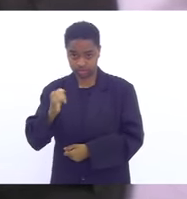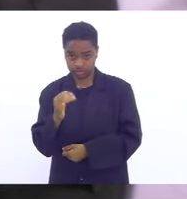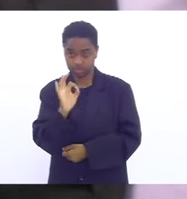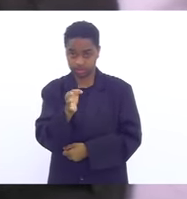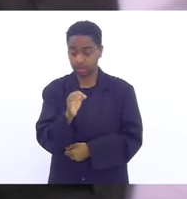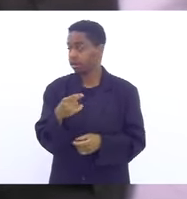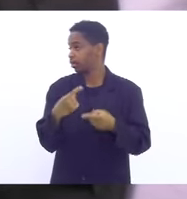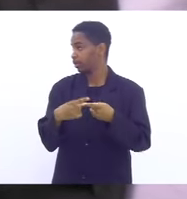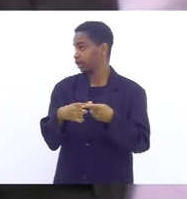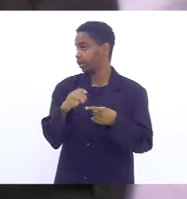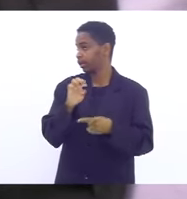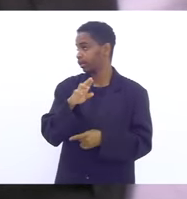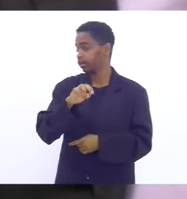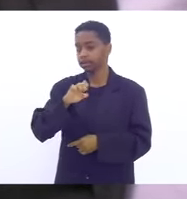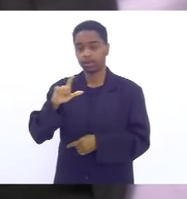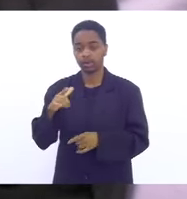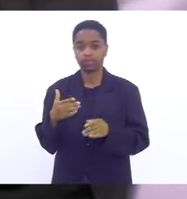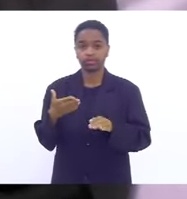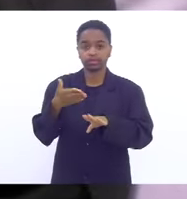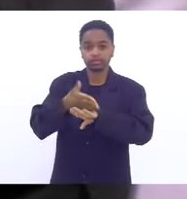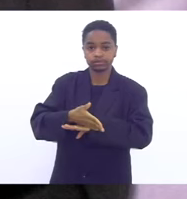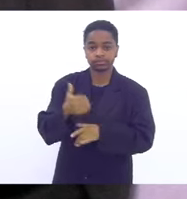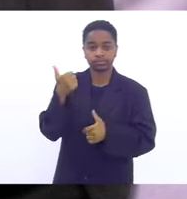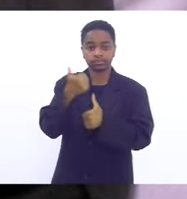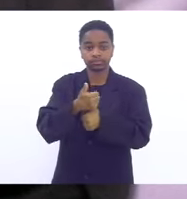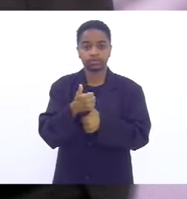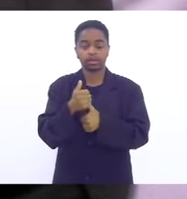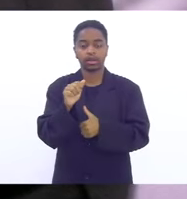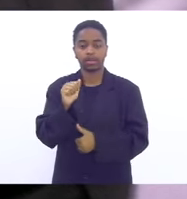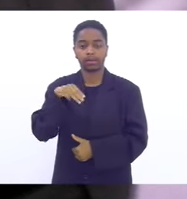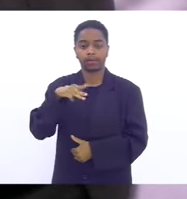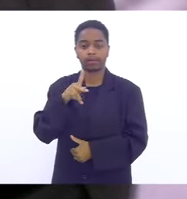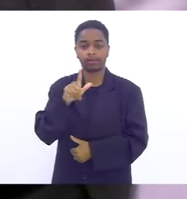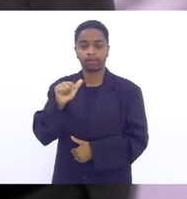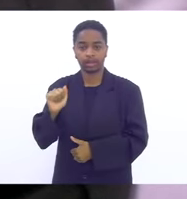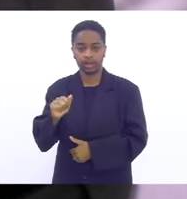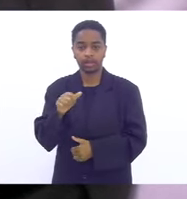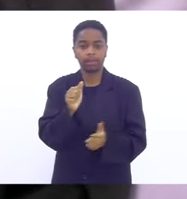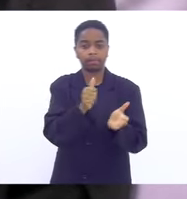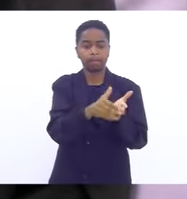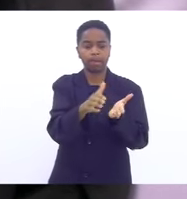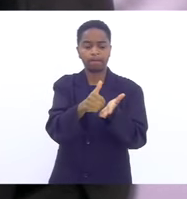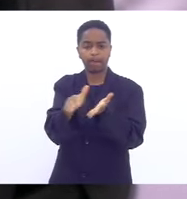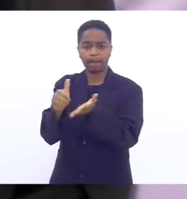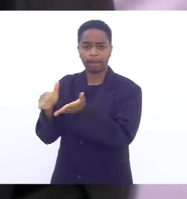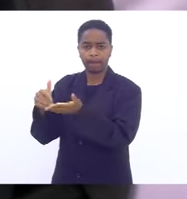entrou substituindo a Ampla, a Enel demitiu milhares de funcionários,